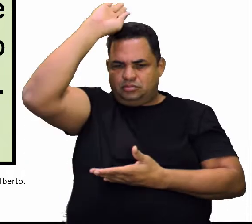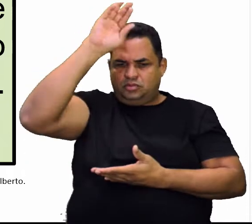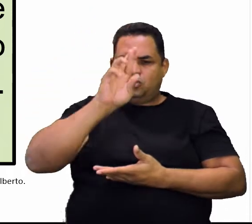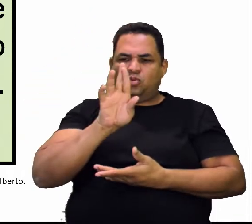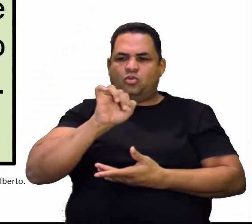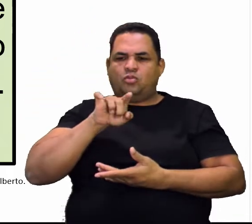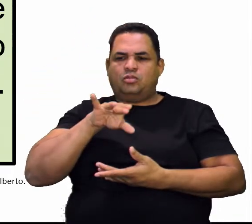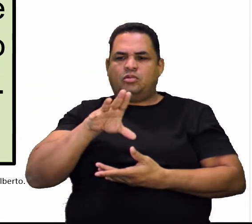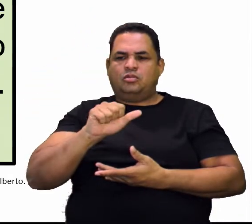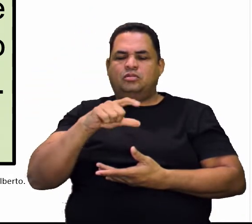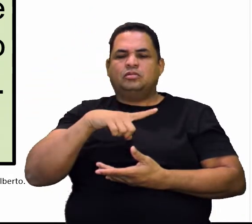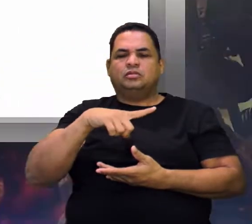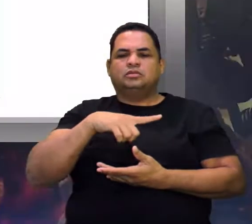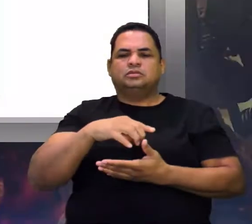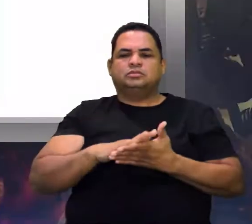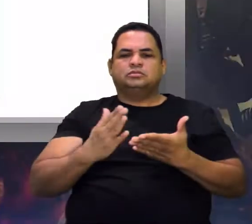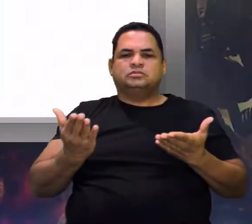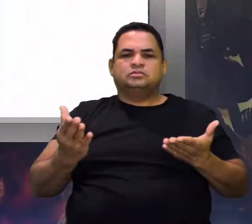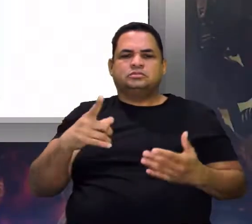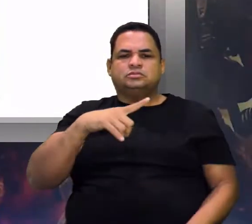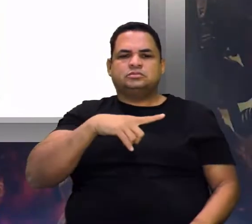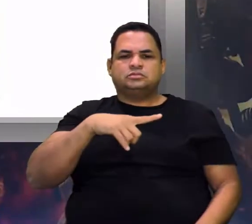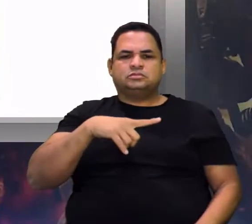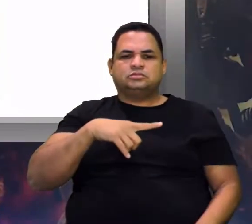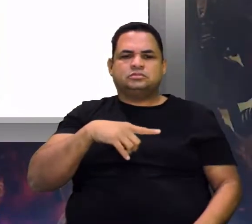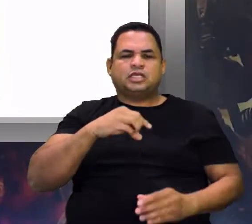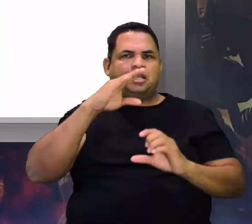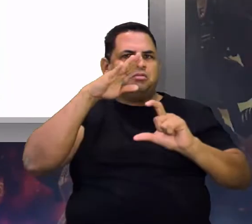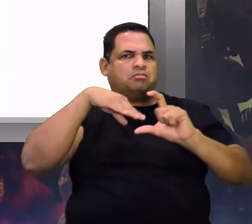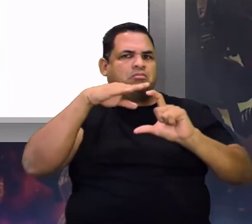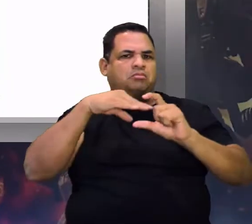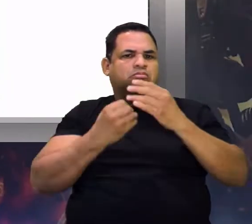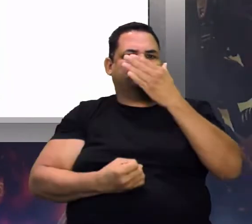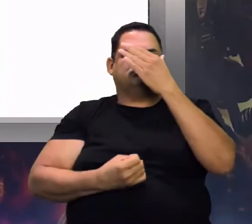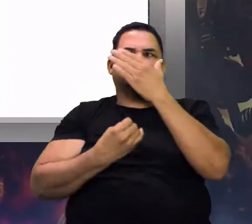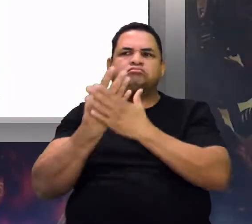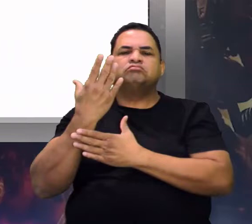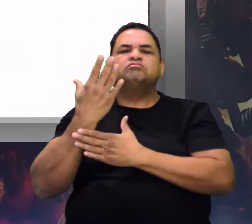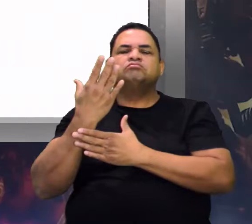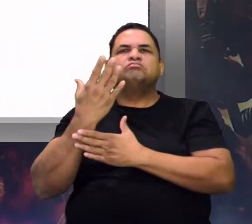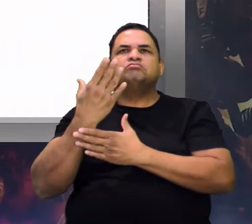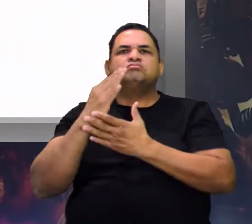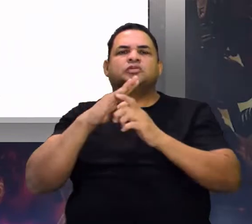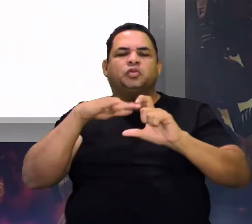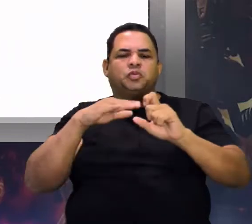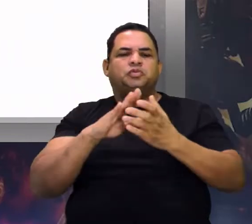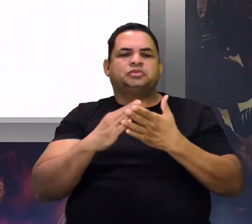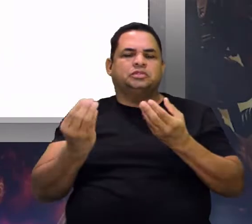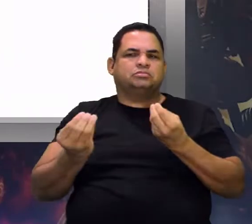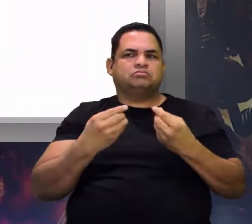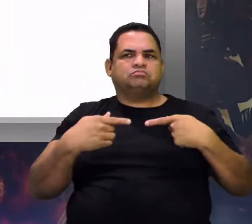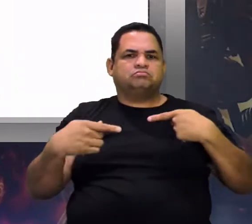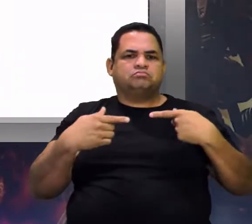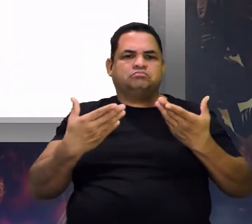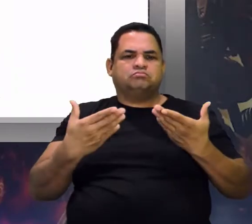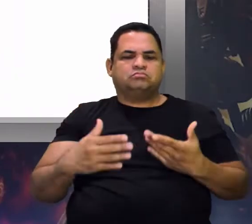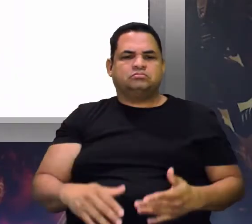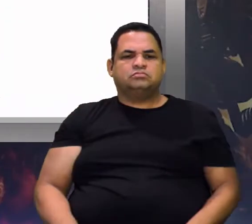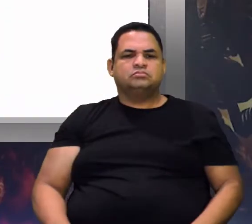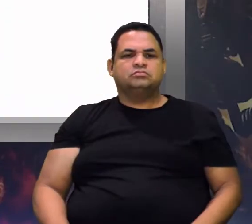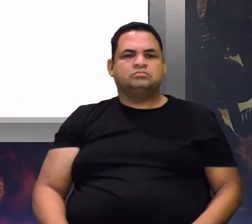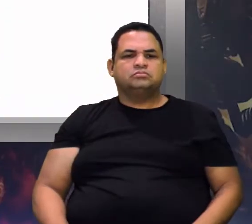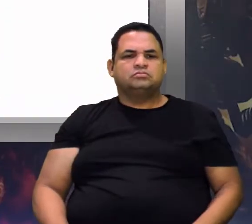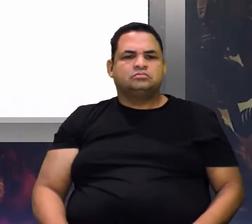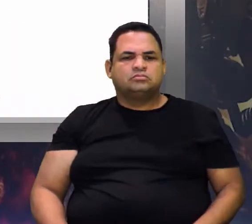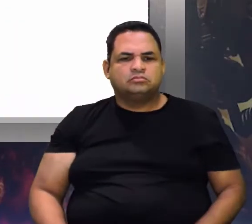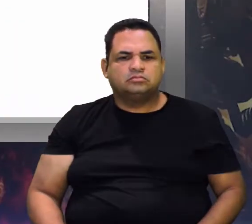Professor, Roma, existe a questão também mitológica do surgimento de Roma? Existe. Existe a questão mitológica